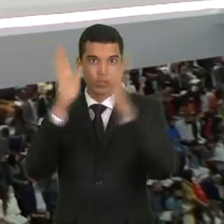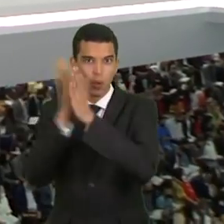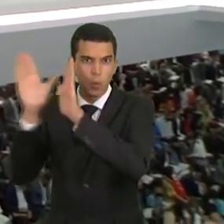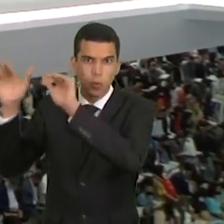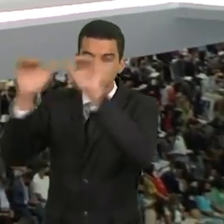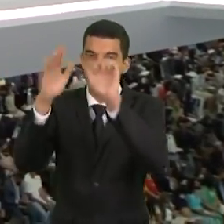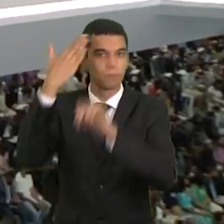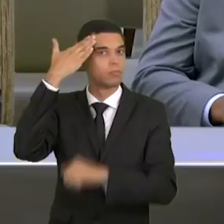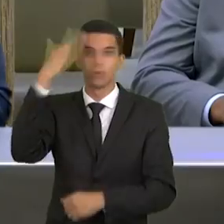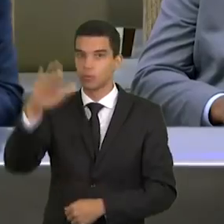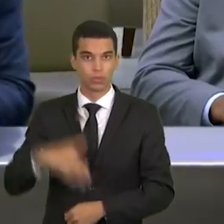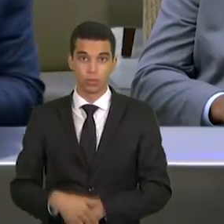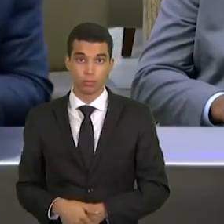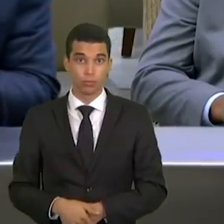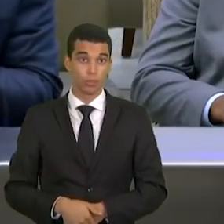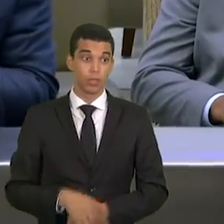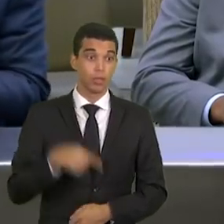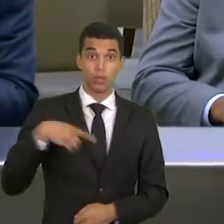bonito: olhai,